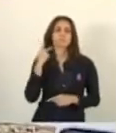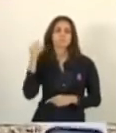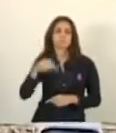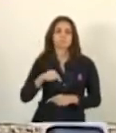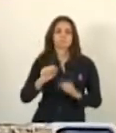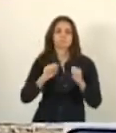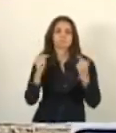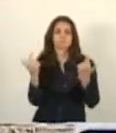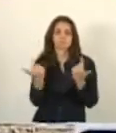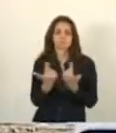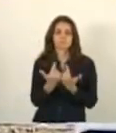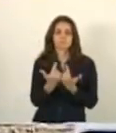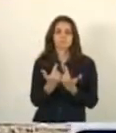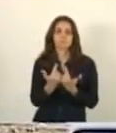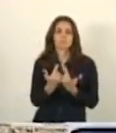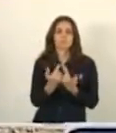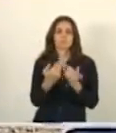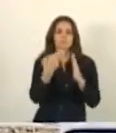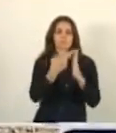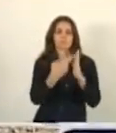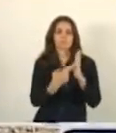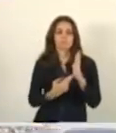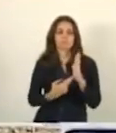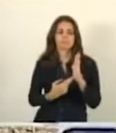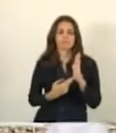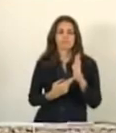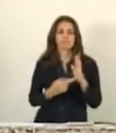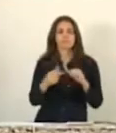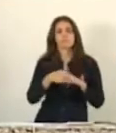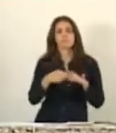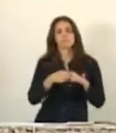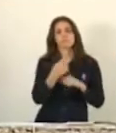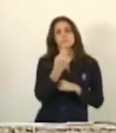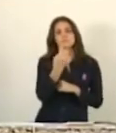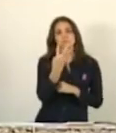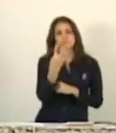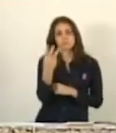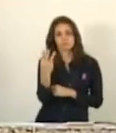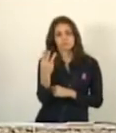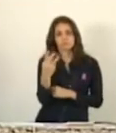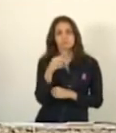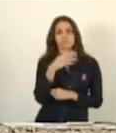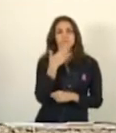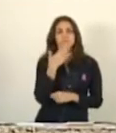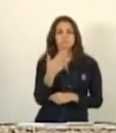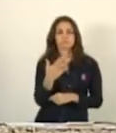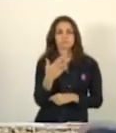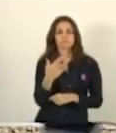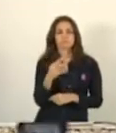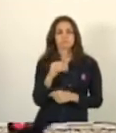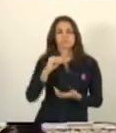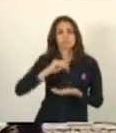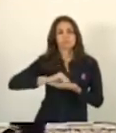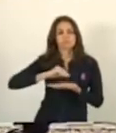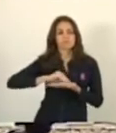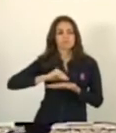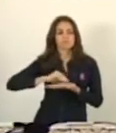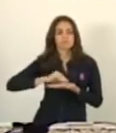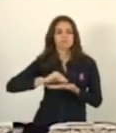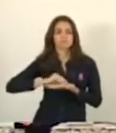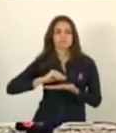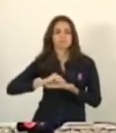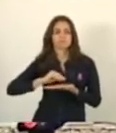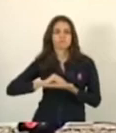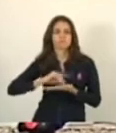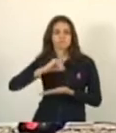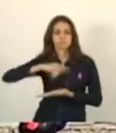Casa, usando o regimento interno, até o artigo 143, pedindo que está faltando